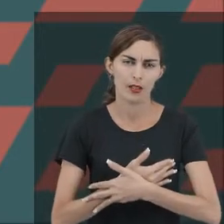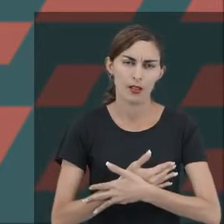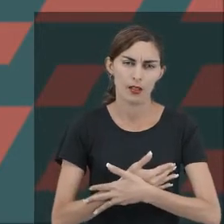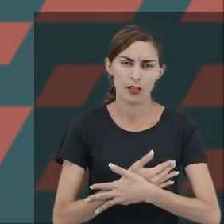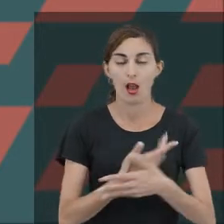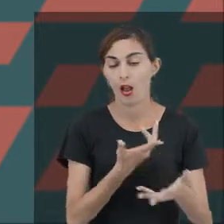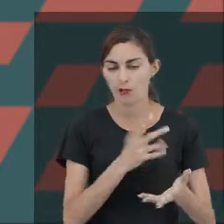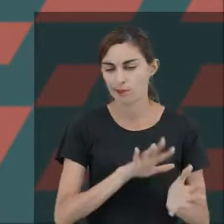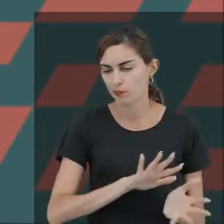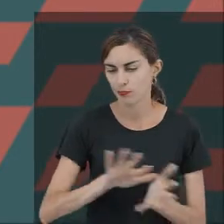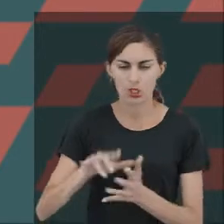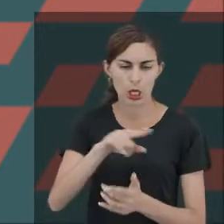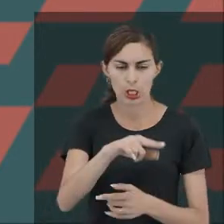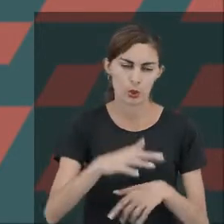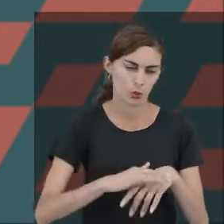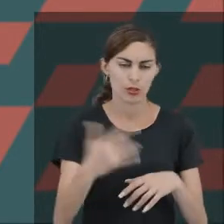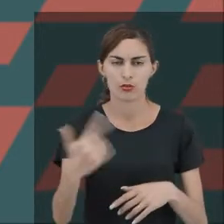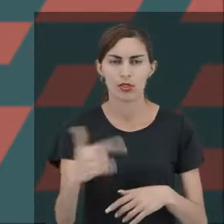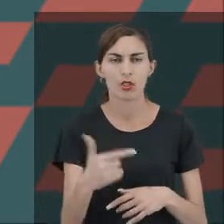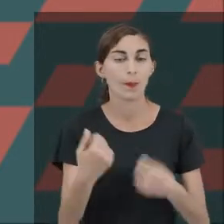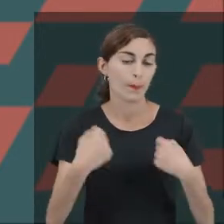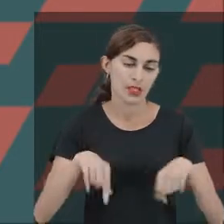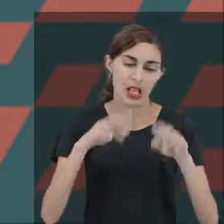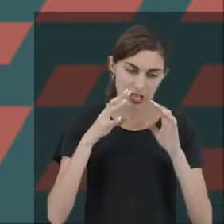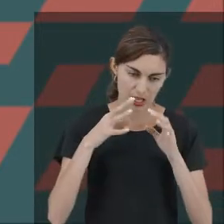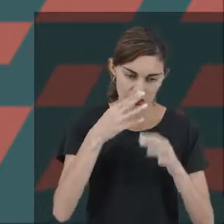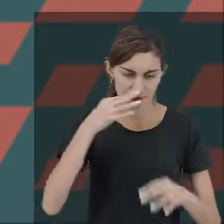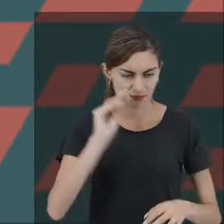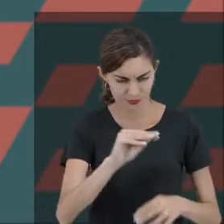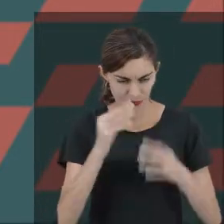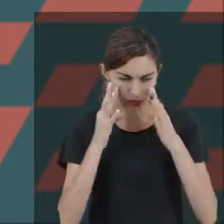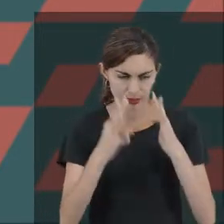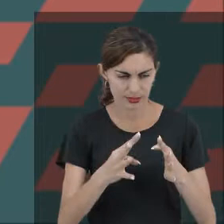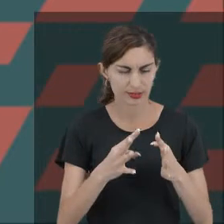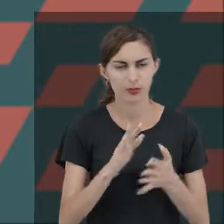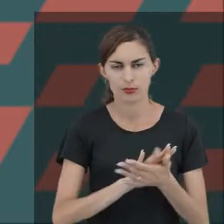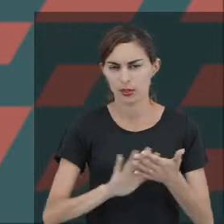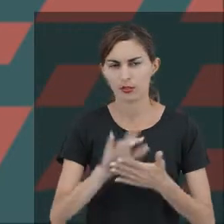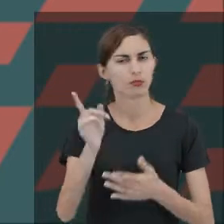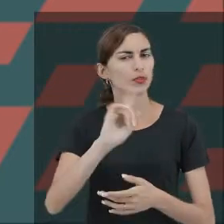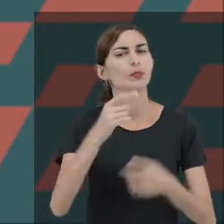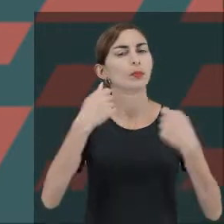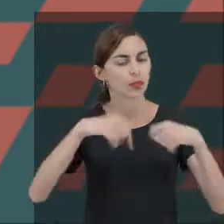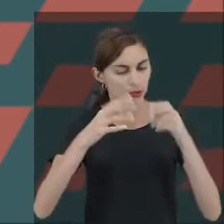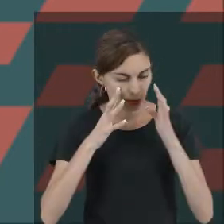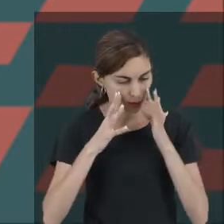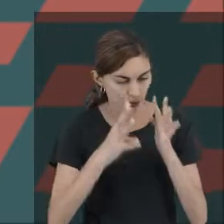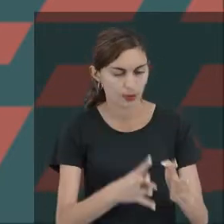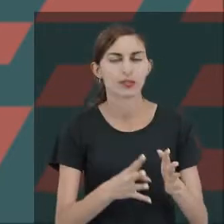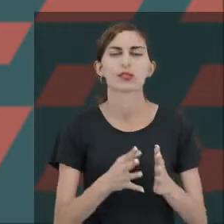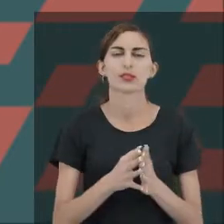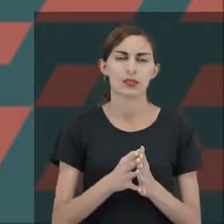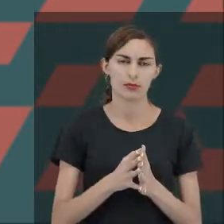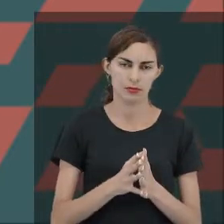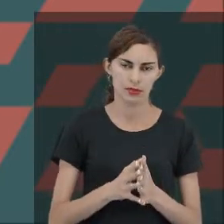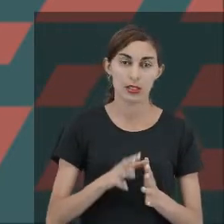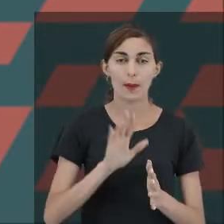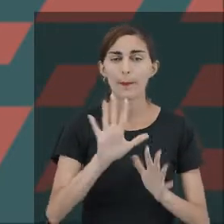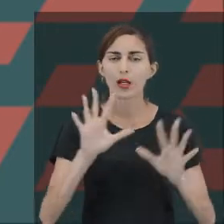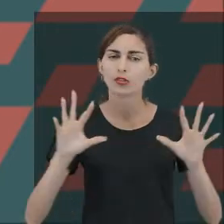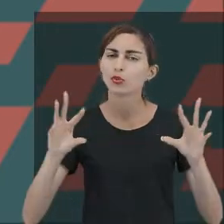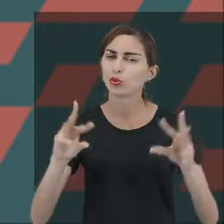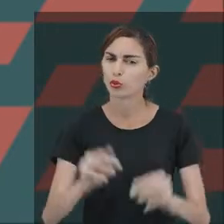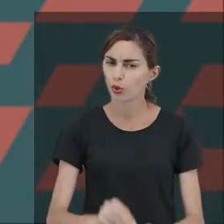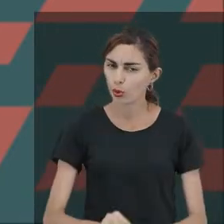bebê descartado deixa de receber a atenção à sua necessidade de saúde pública. Ele apenas deixa de